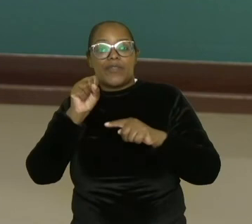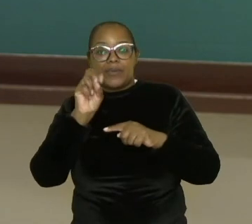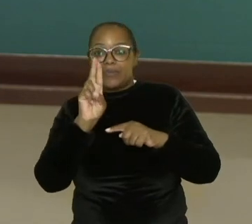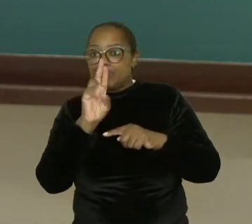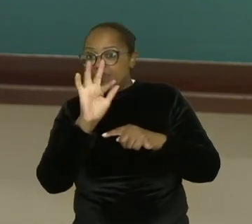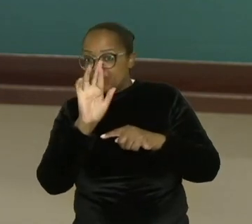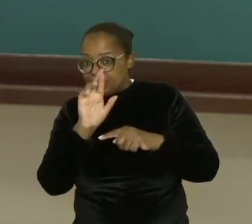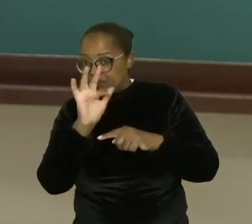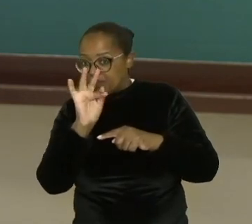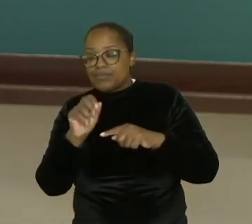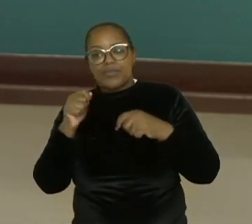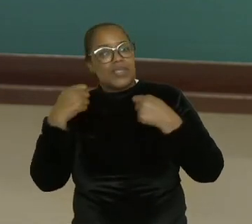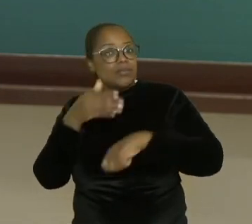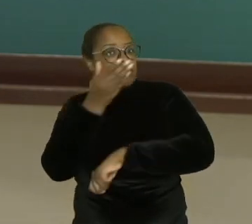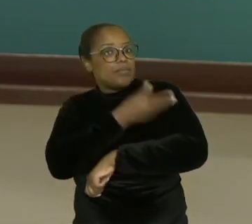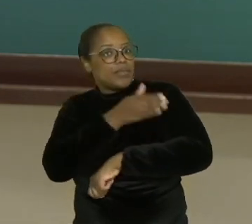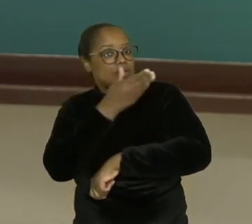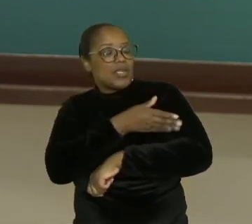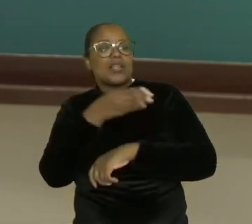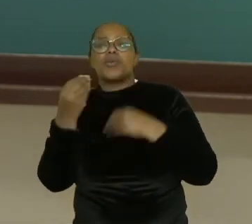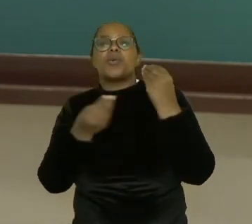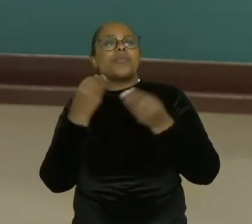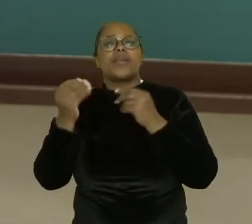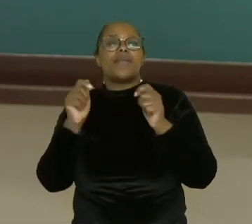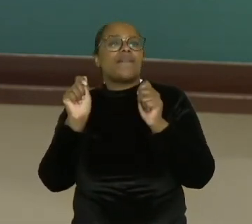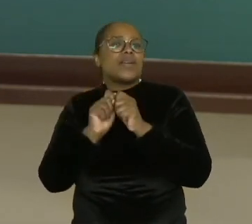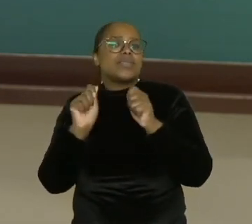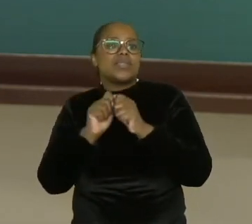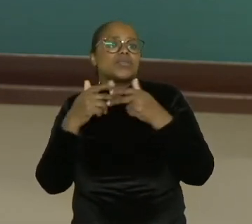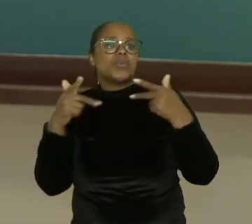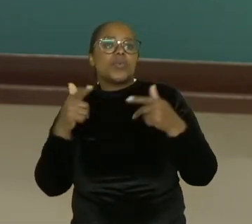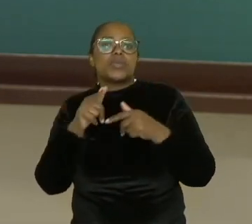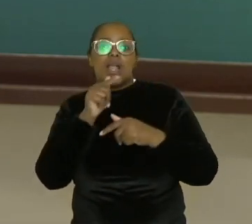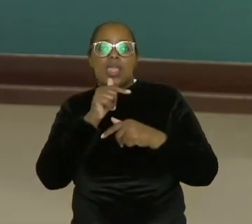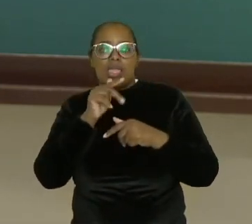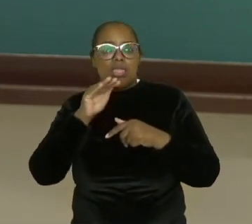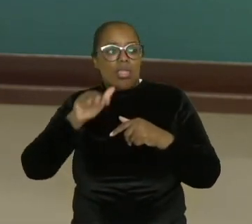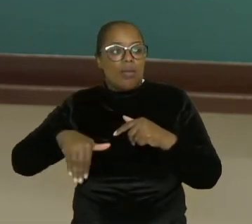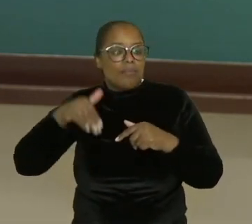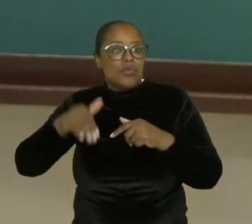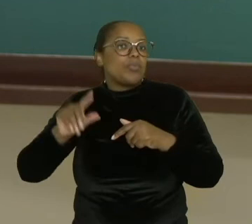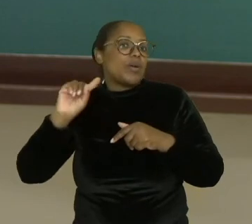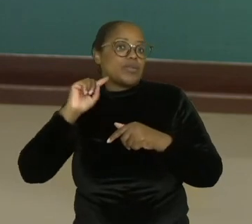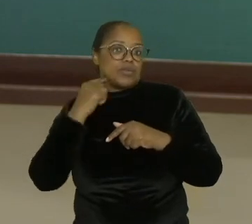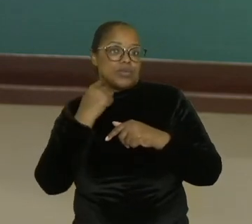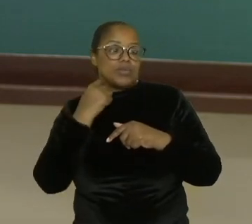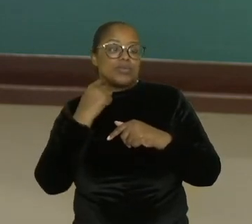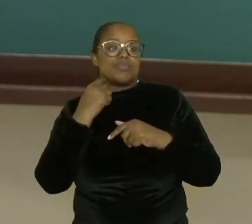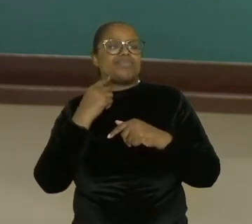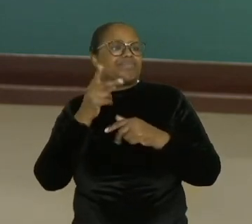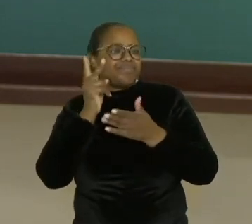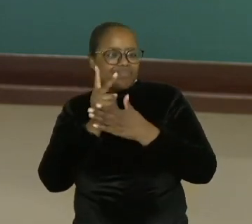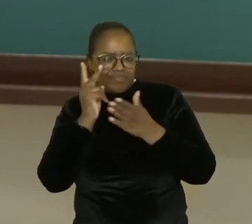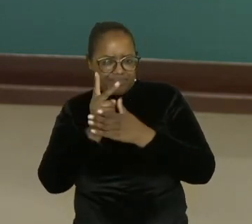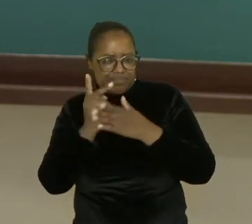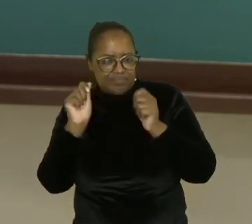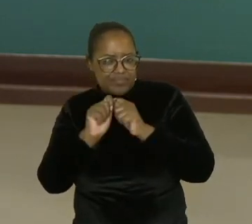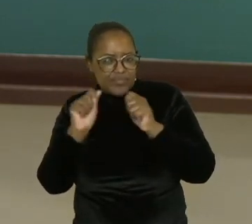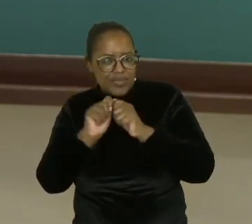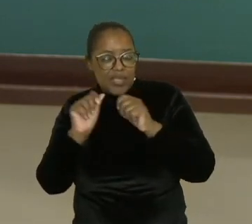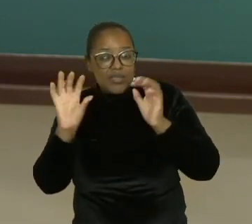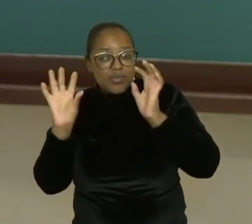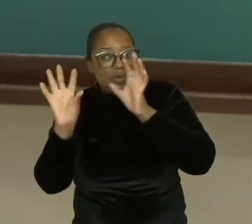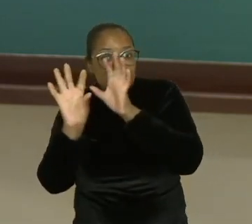como é que eles vão praticar o surf no mar sujo? Então, o surfista, normalmente, ele faz uma campanha entre seus